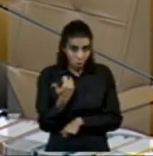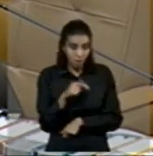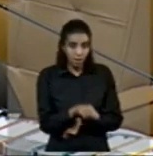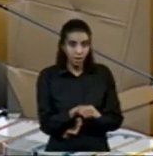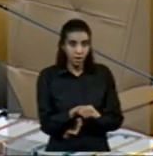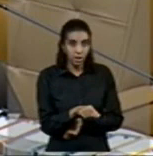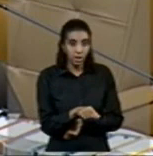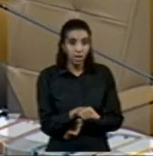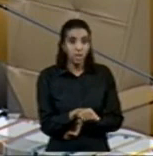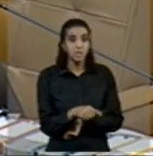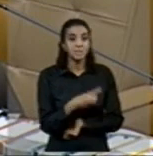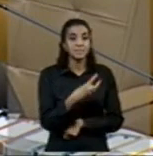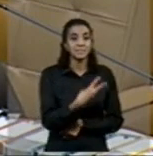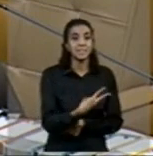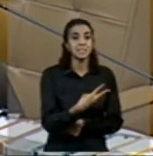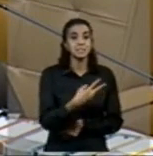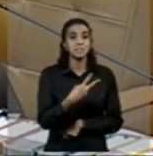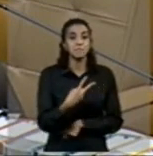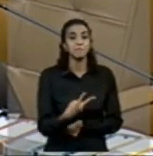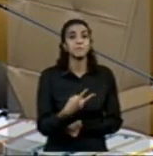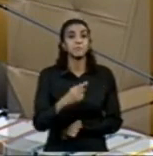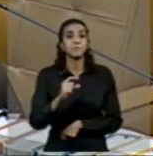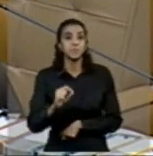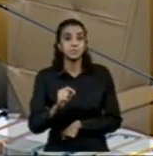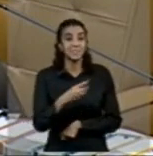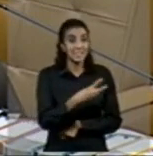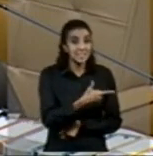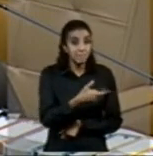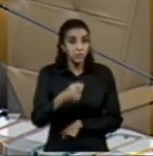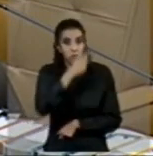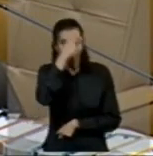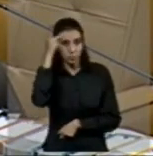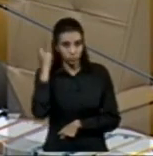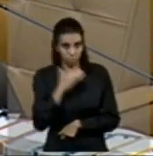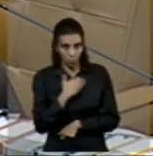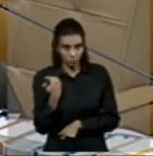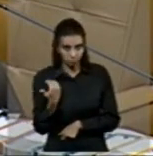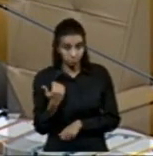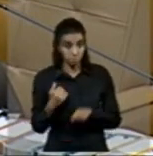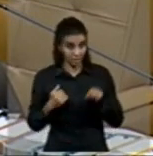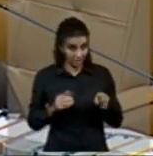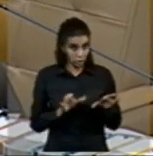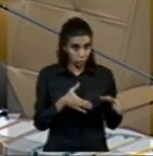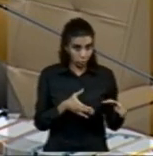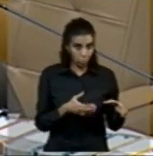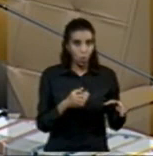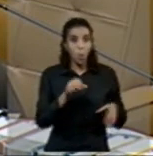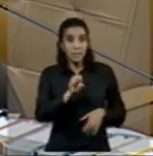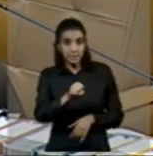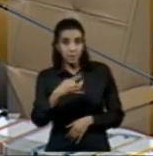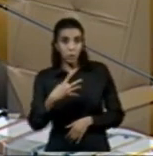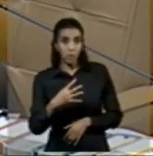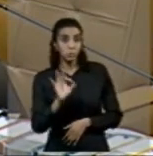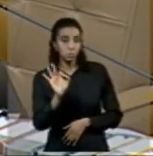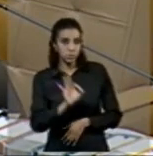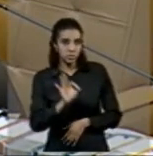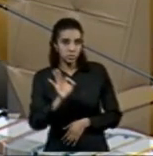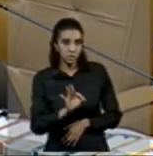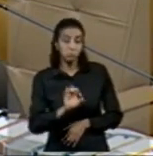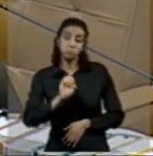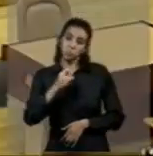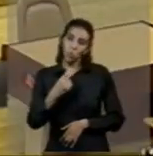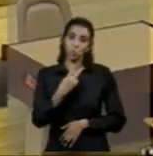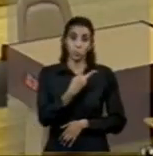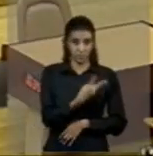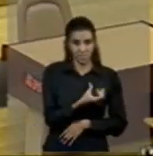levaram à morte de 320 trabalhadores, dos quais 84%, ou